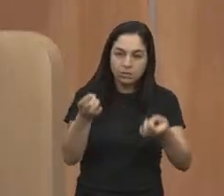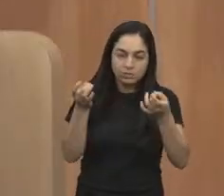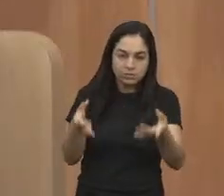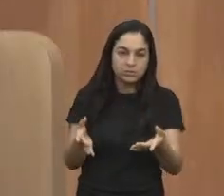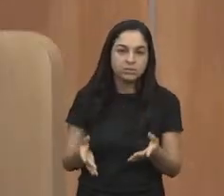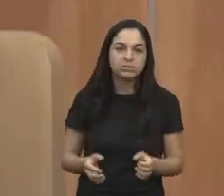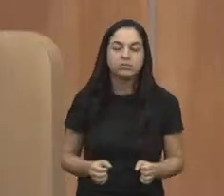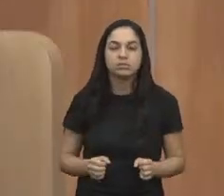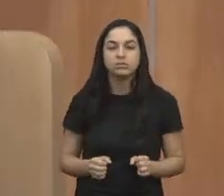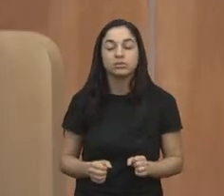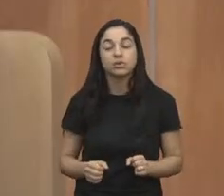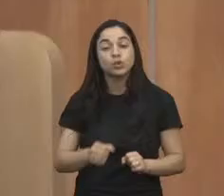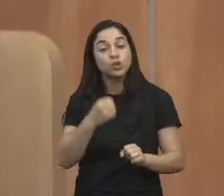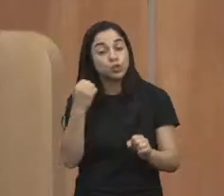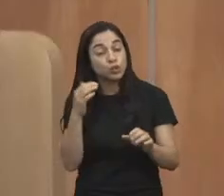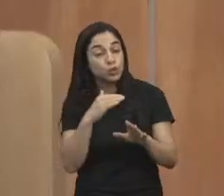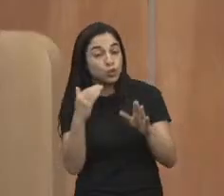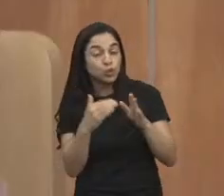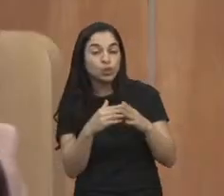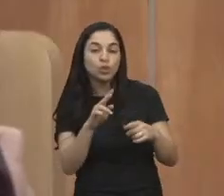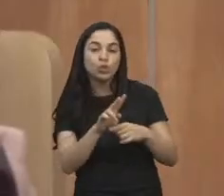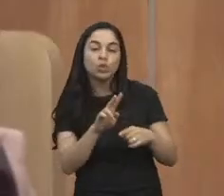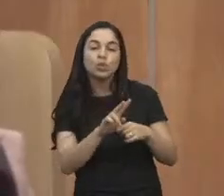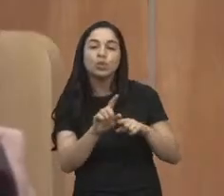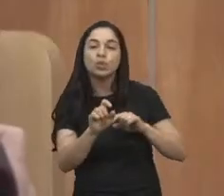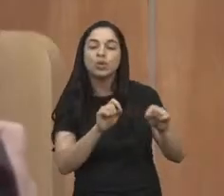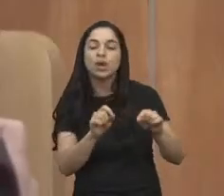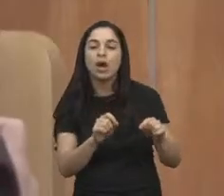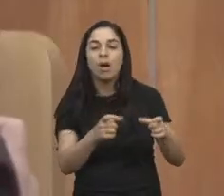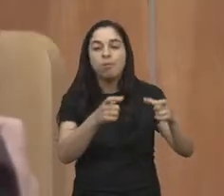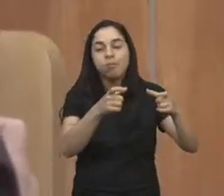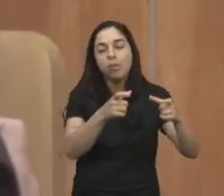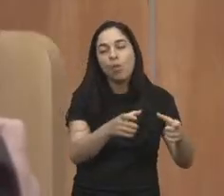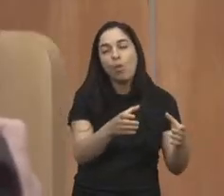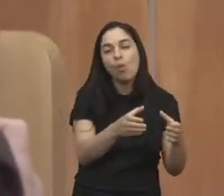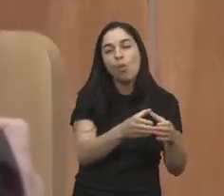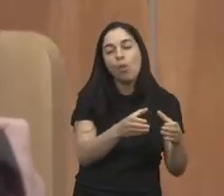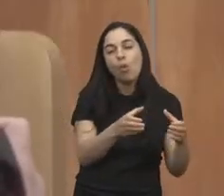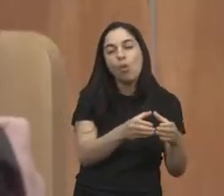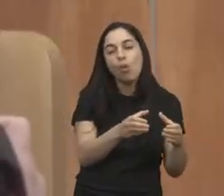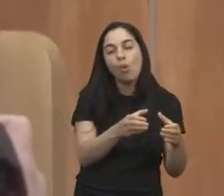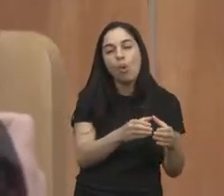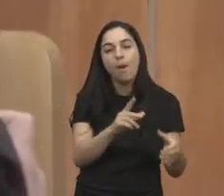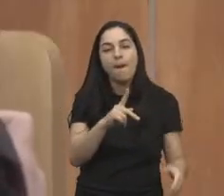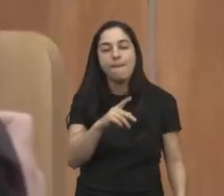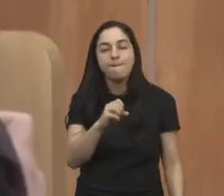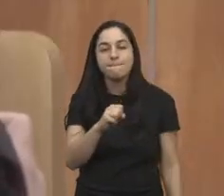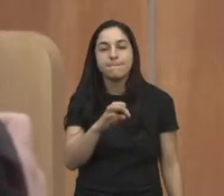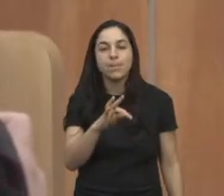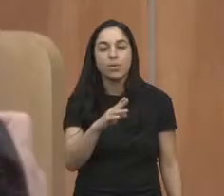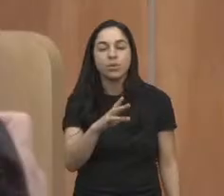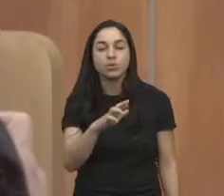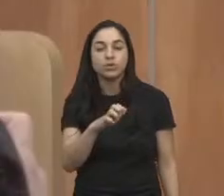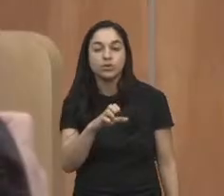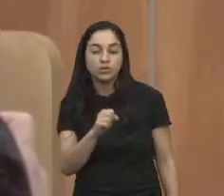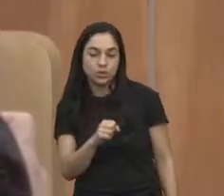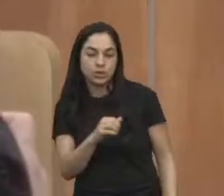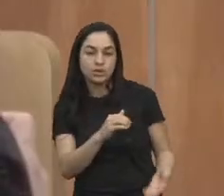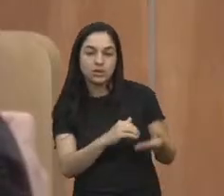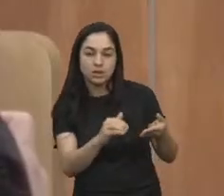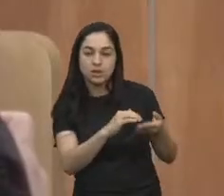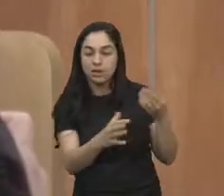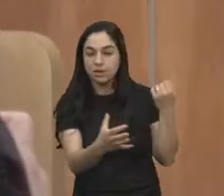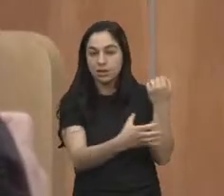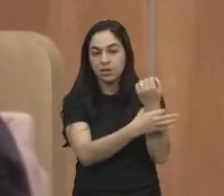resíduos sólidos, quem cuida realmente é a questão de posturas, o Código de Posturas 068/2008, em que era a Secretaria de Segurança. Então,